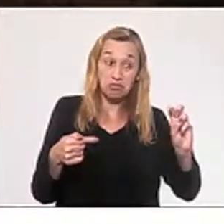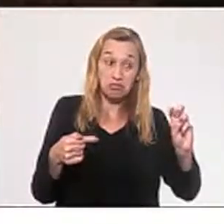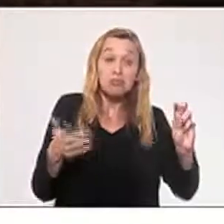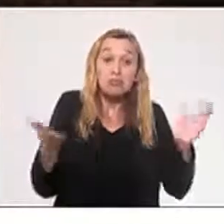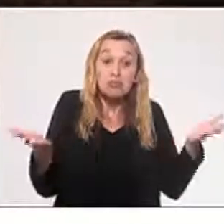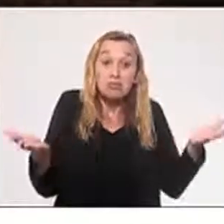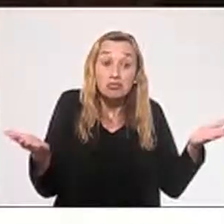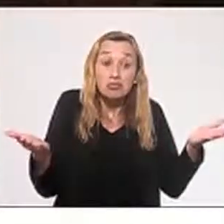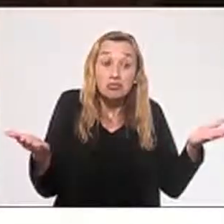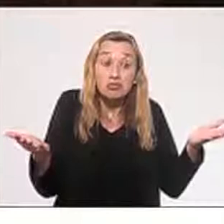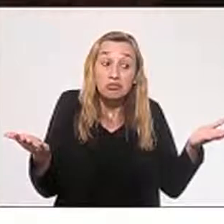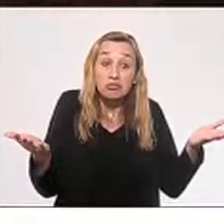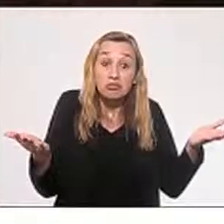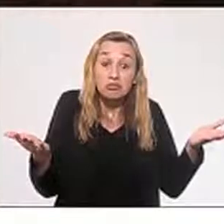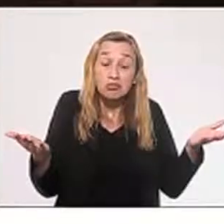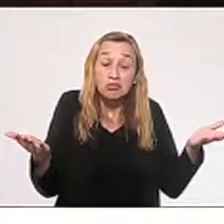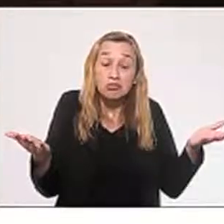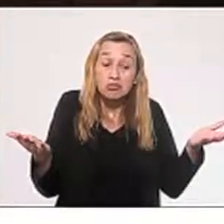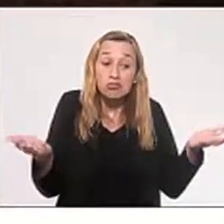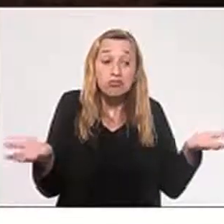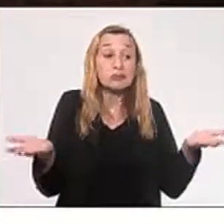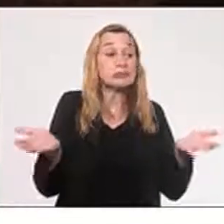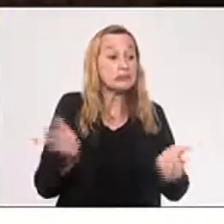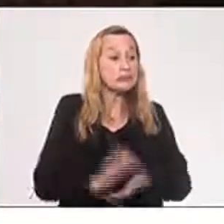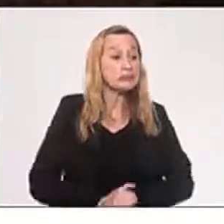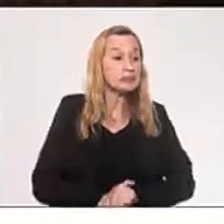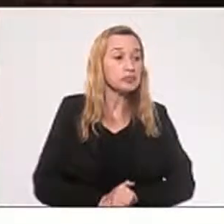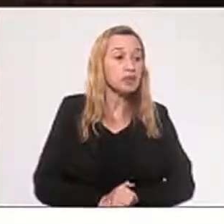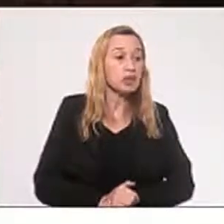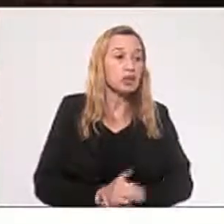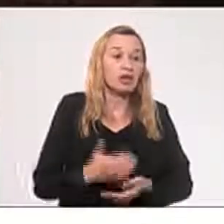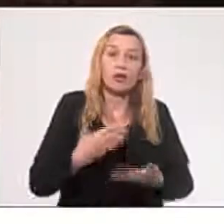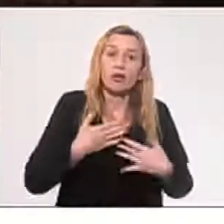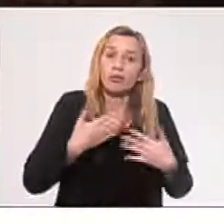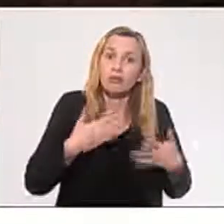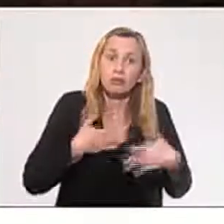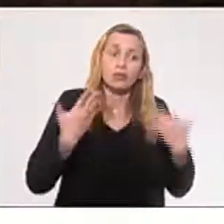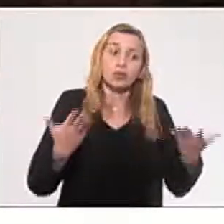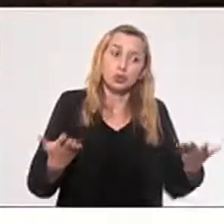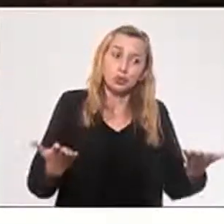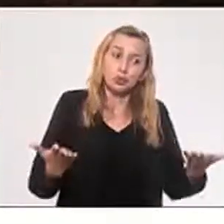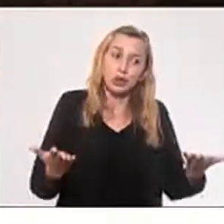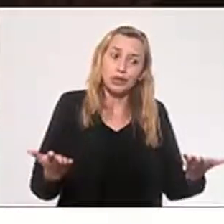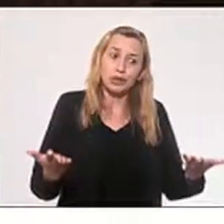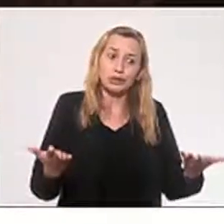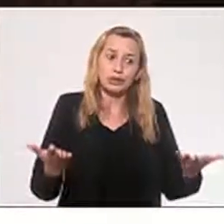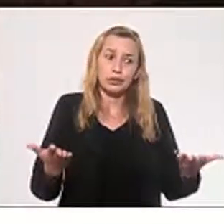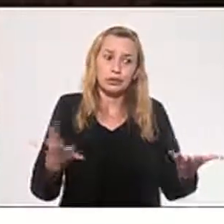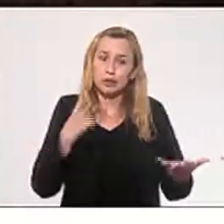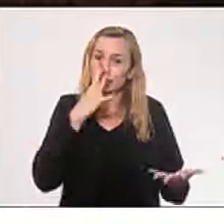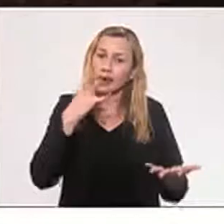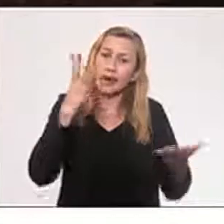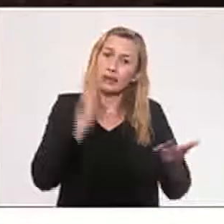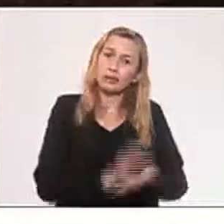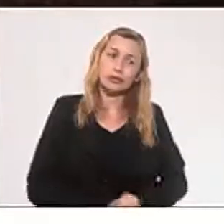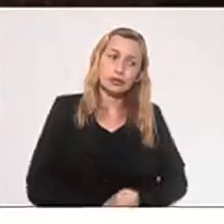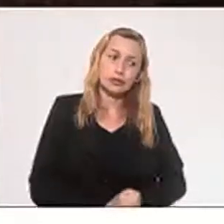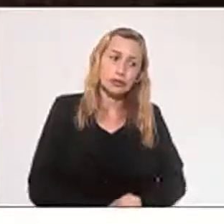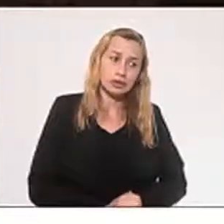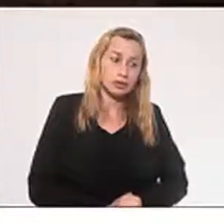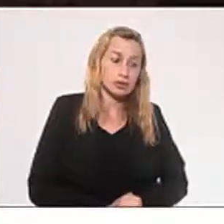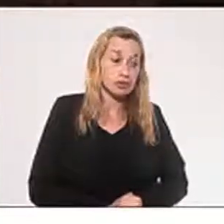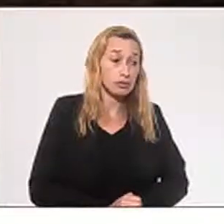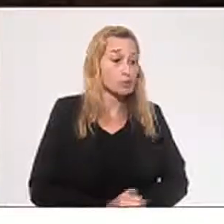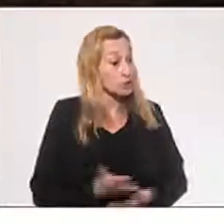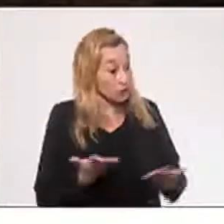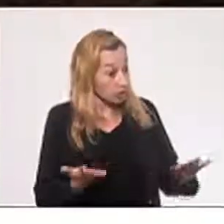Então, essa demanda que o senhor traz me surpreende. Me surpreende. Que eu trago não, que me foi